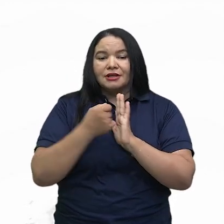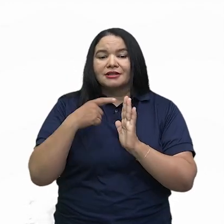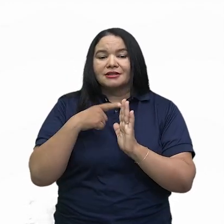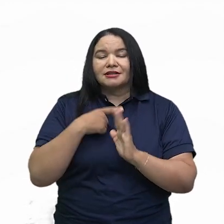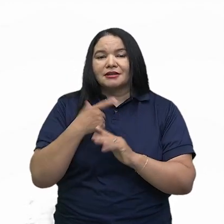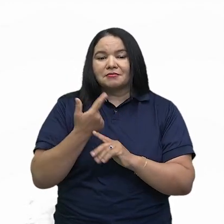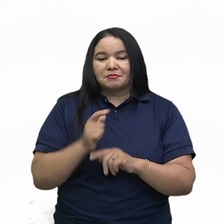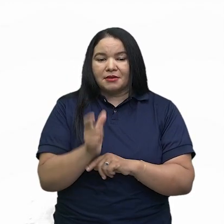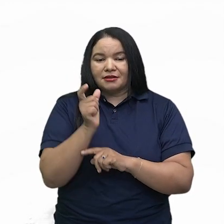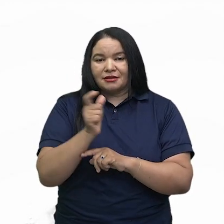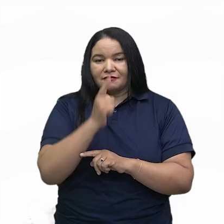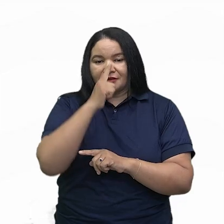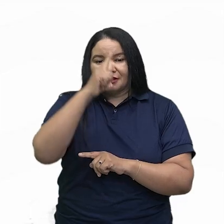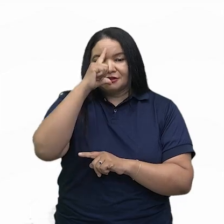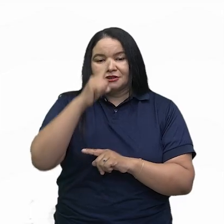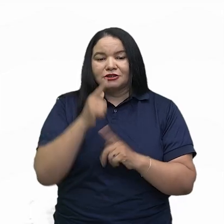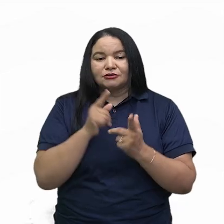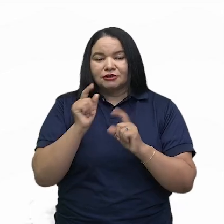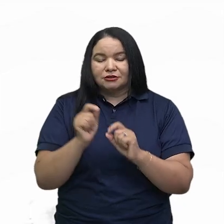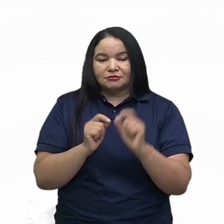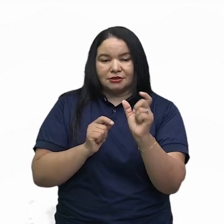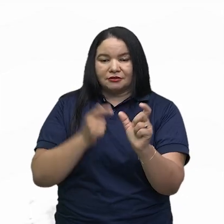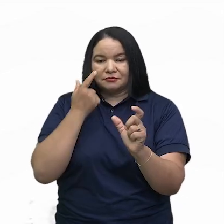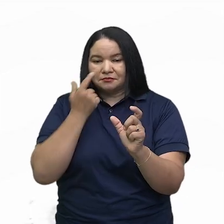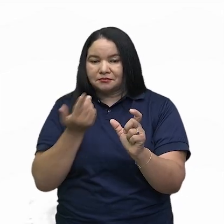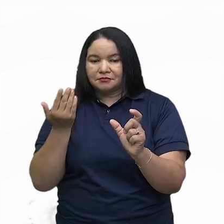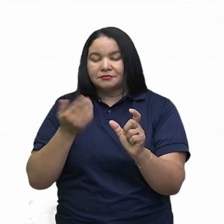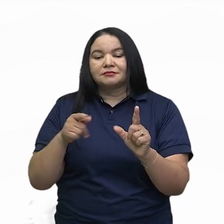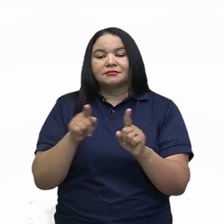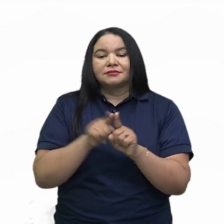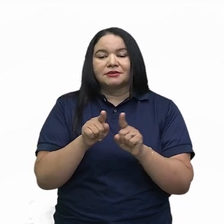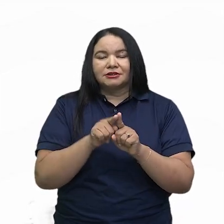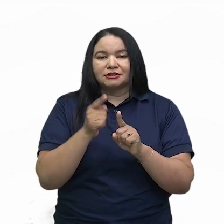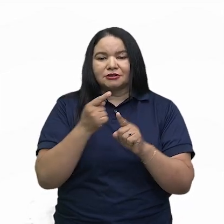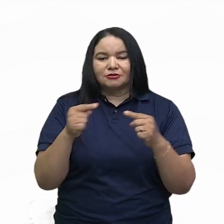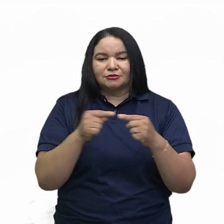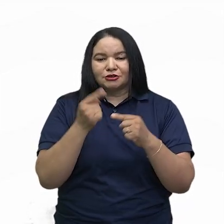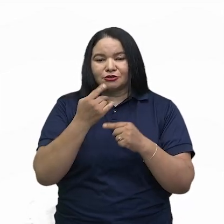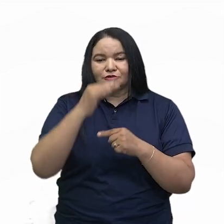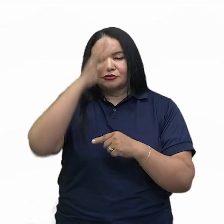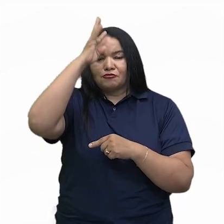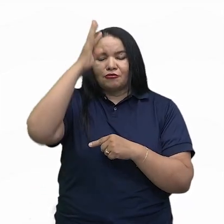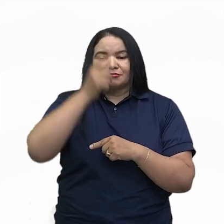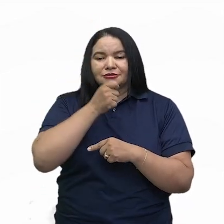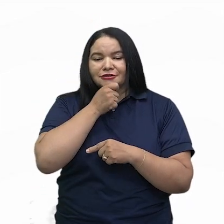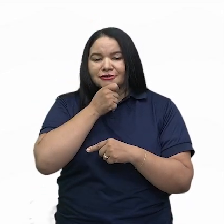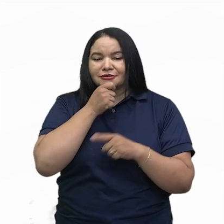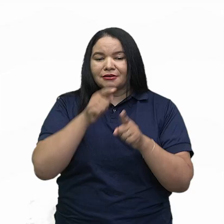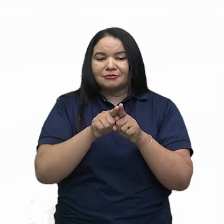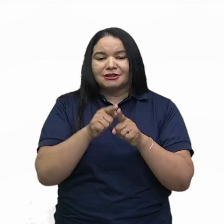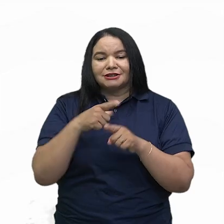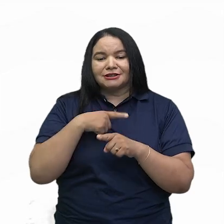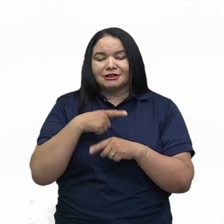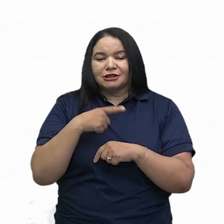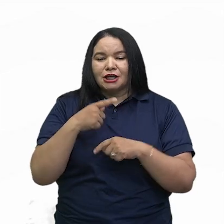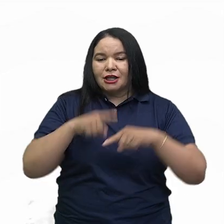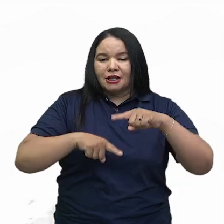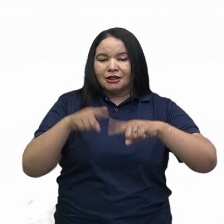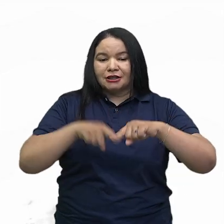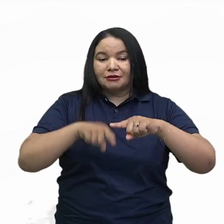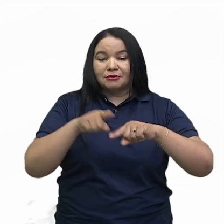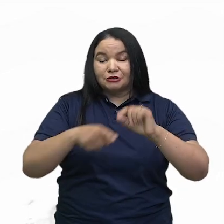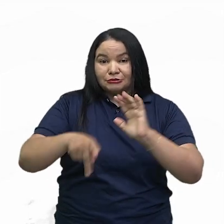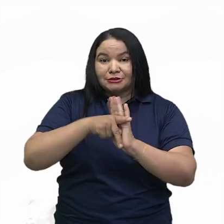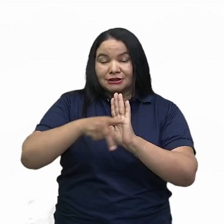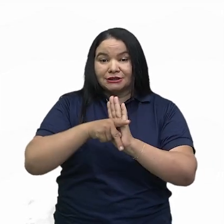lá do latim, patrimônio. Então, nos remete à questão da Roma Antiga e traz para a gente aqueles elementos que são